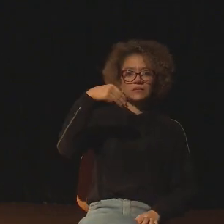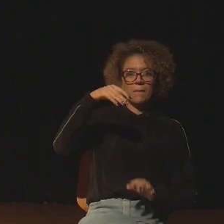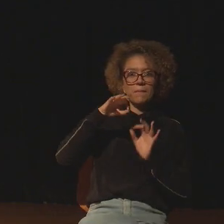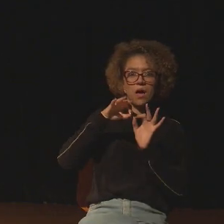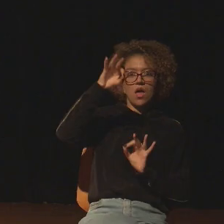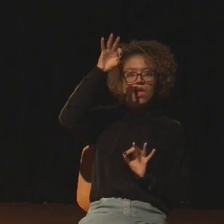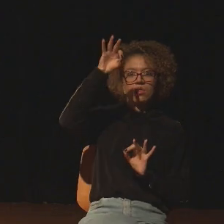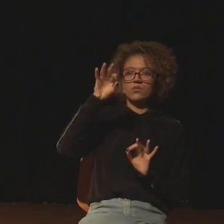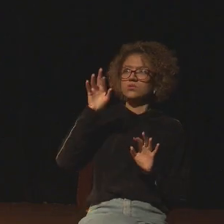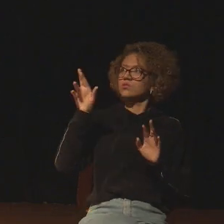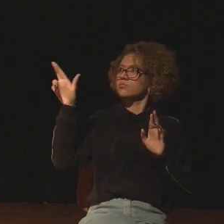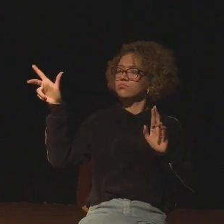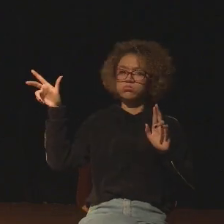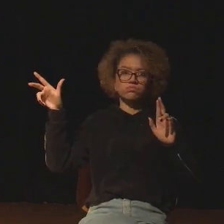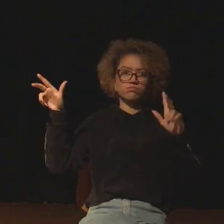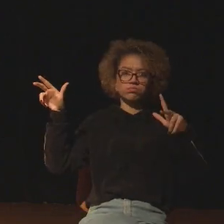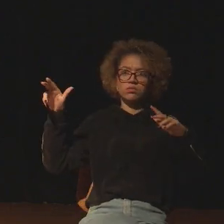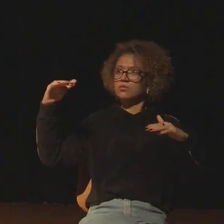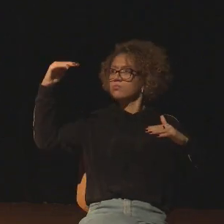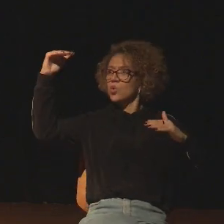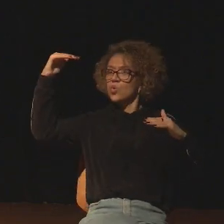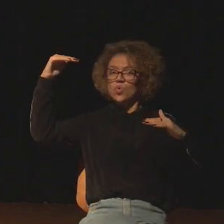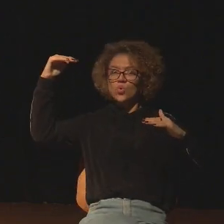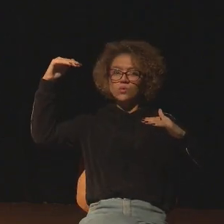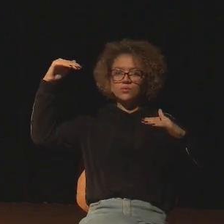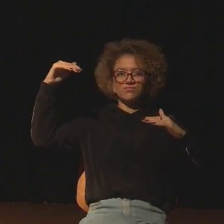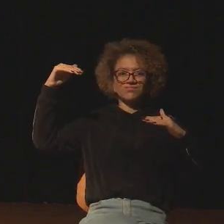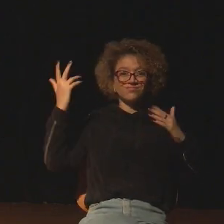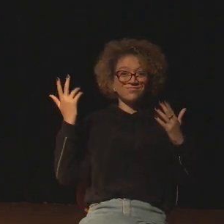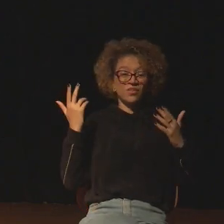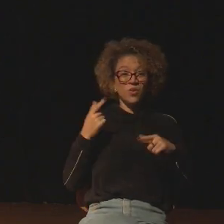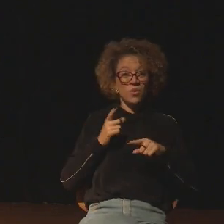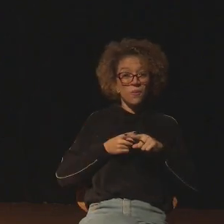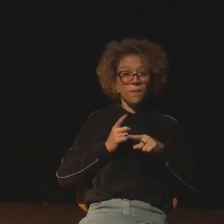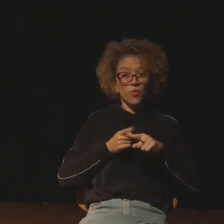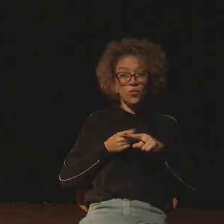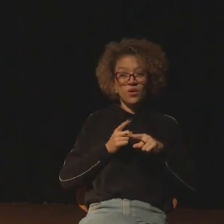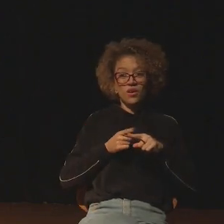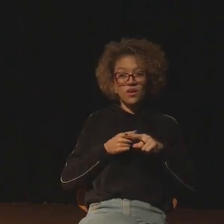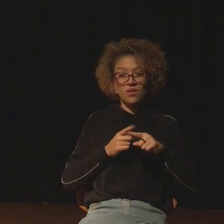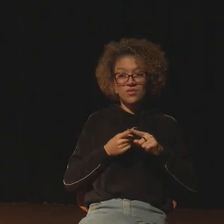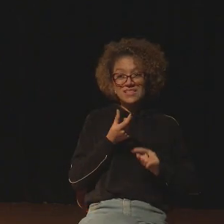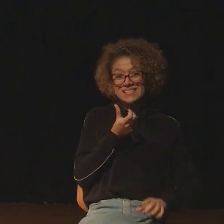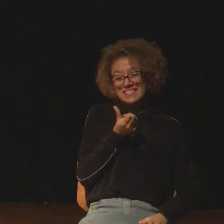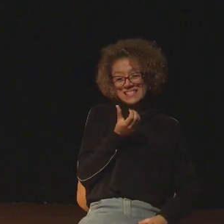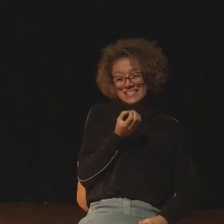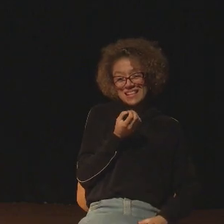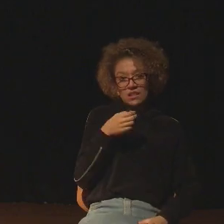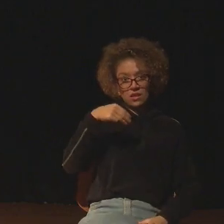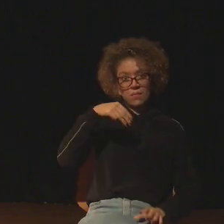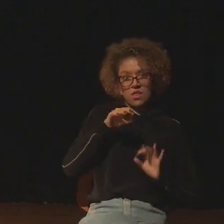ponto e esse, que é bastante, num trecho relativamente curto, em linha reta dá aproximadamente 60 metros,